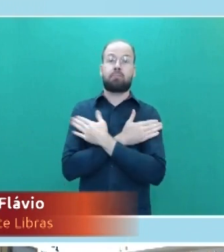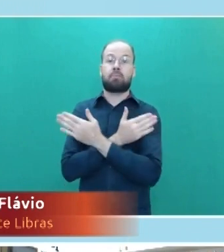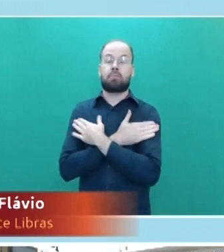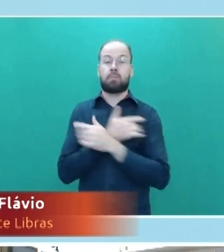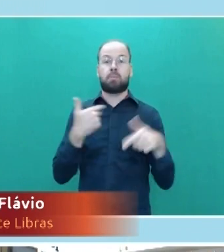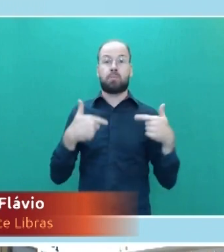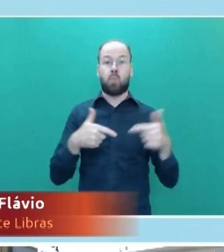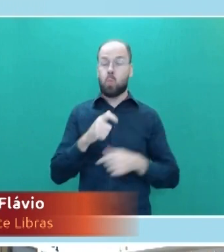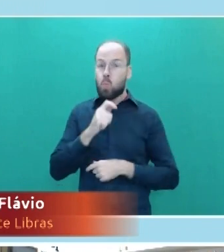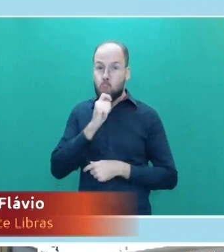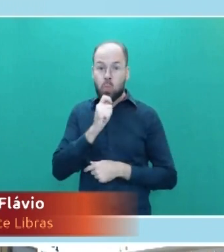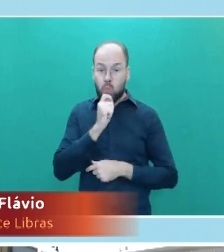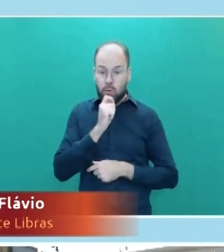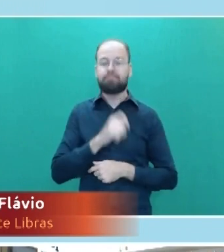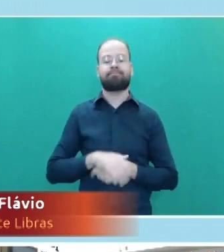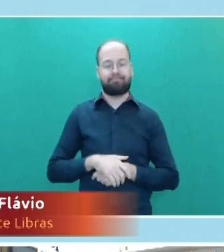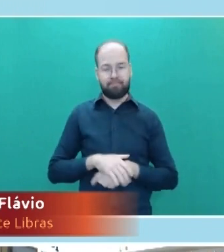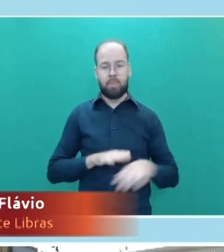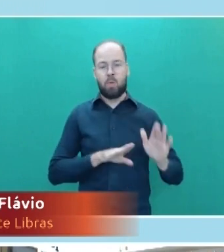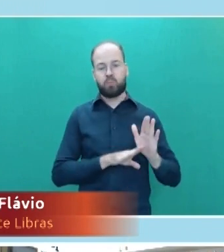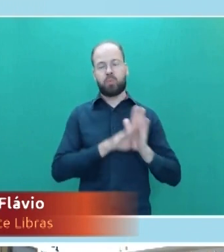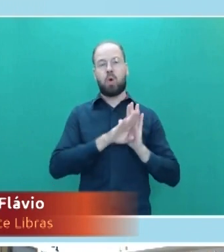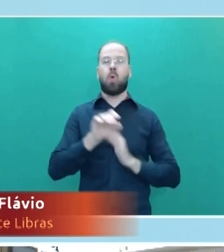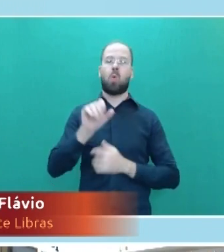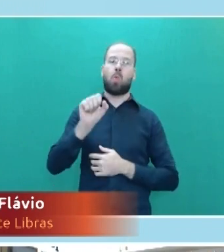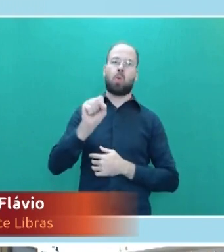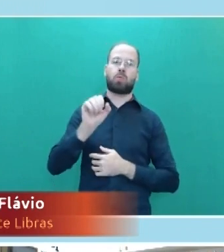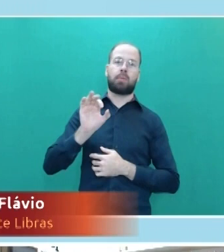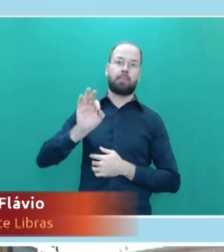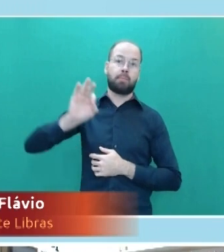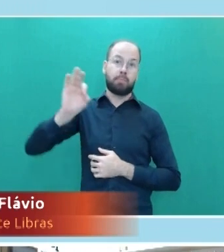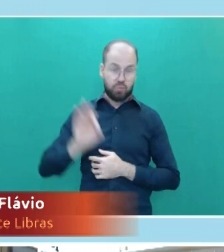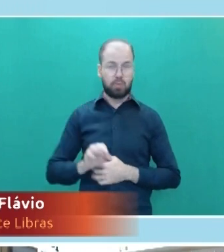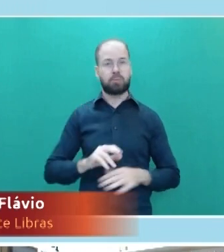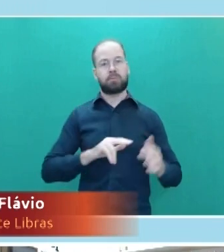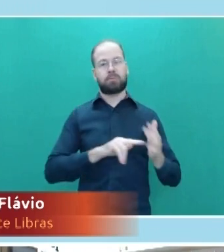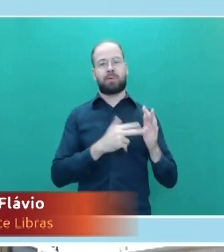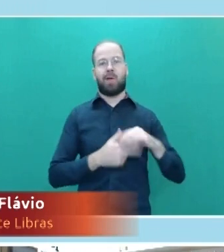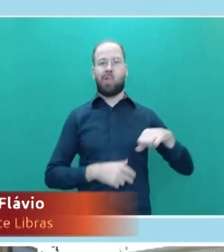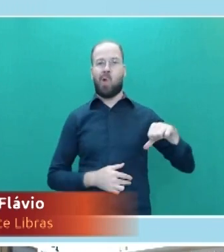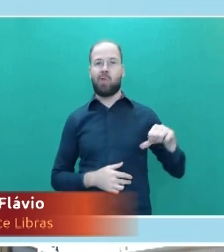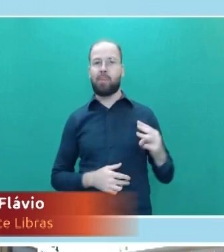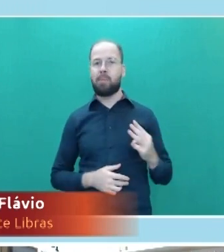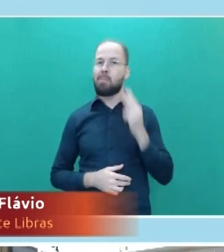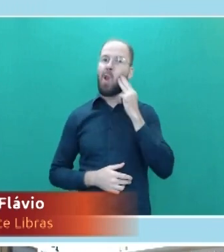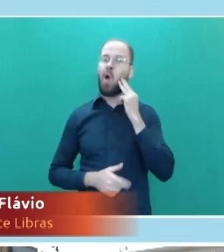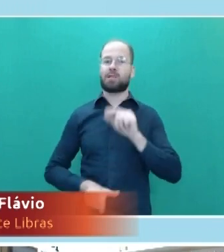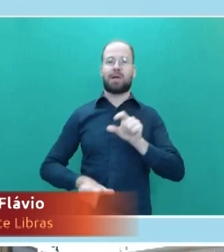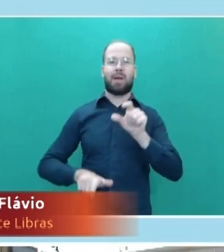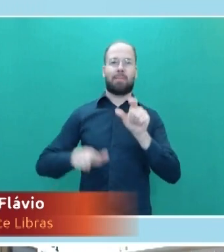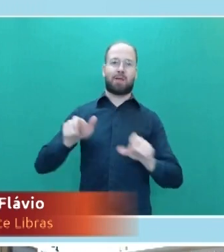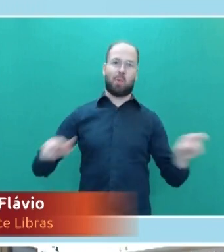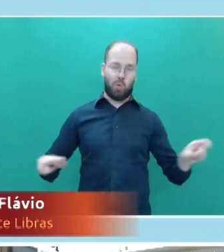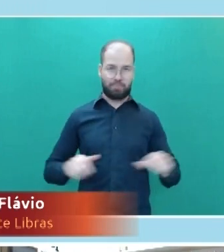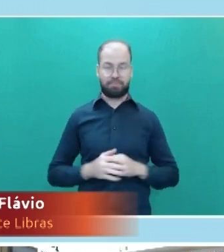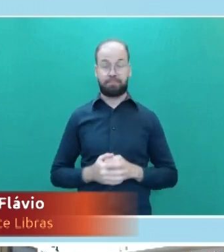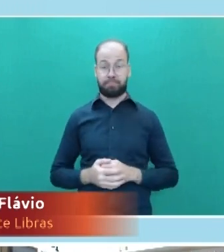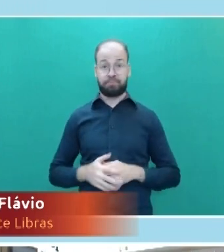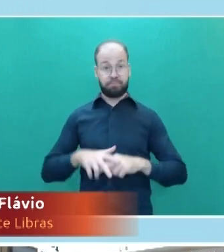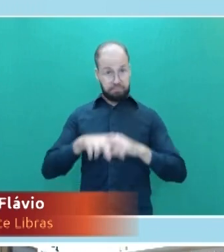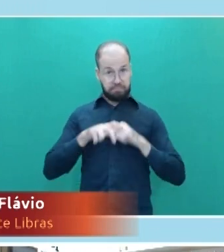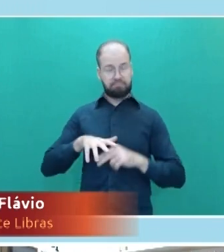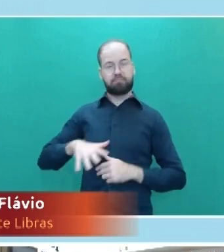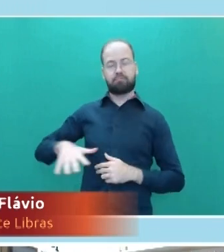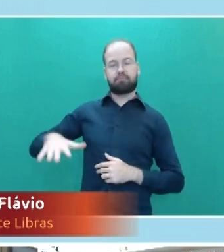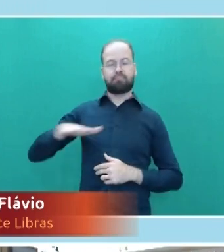no Brasil, e isso representa mais de 9 milhões de pessoas. E nesse cenário nós vamos conversar a respeito